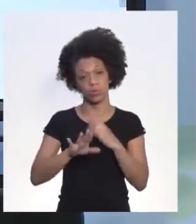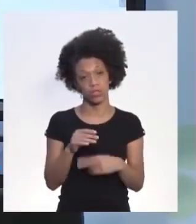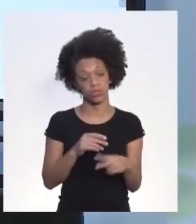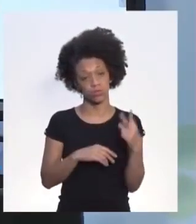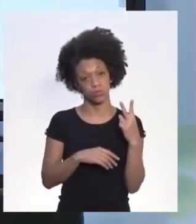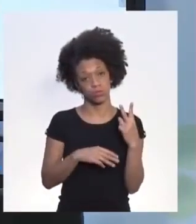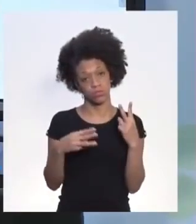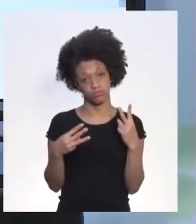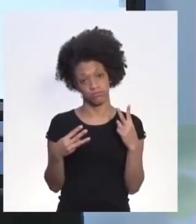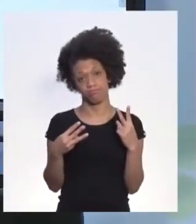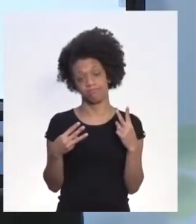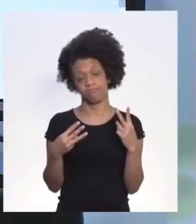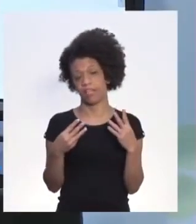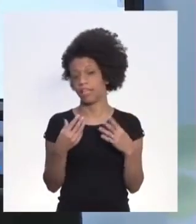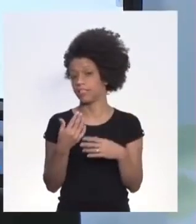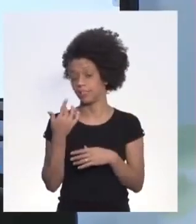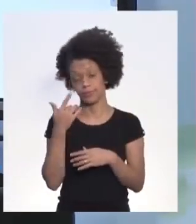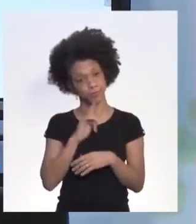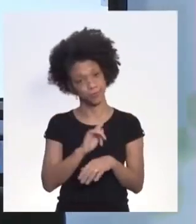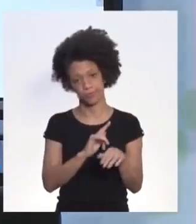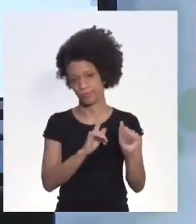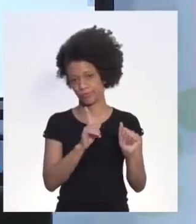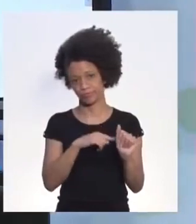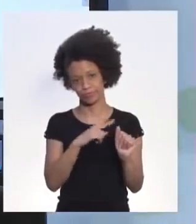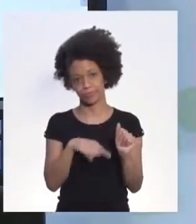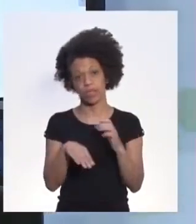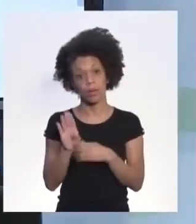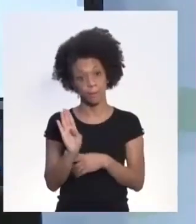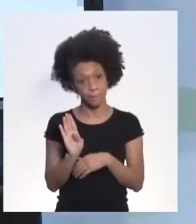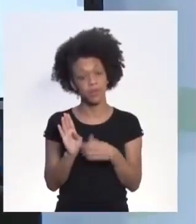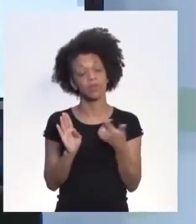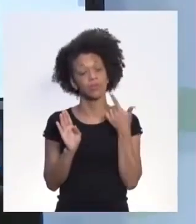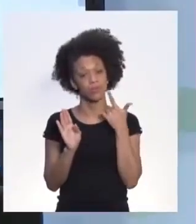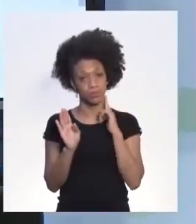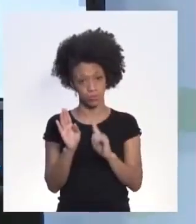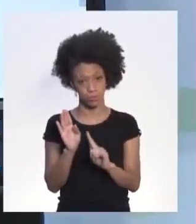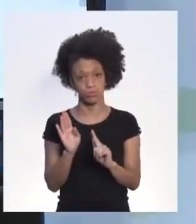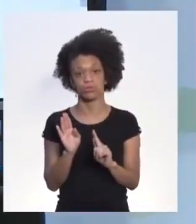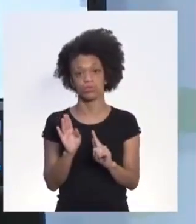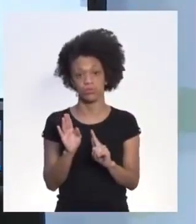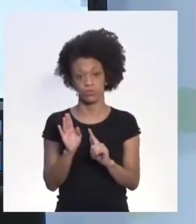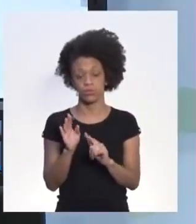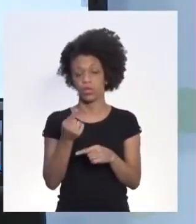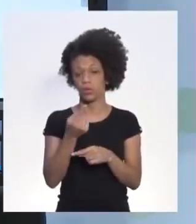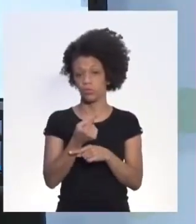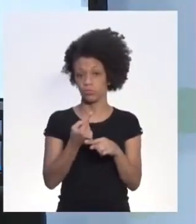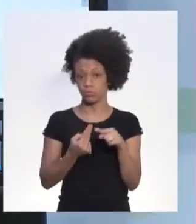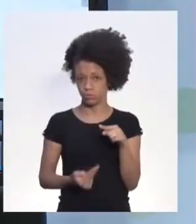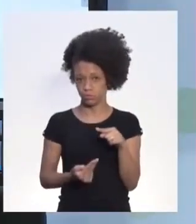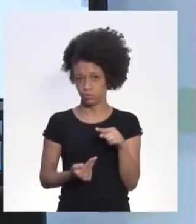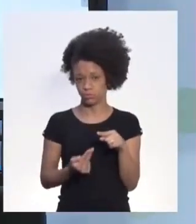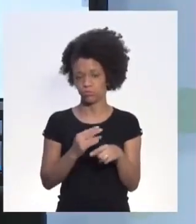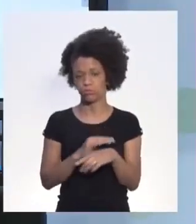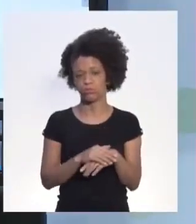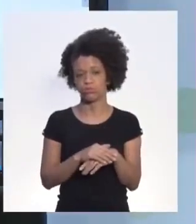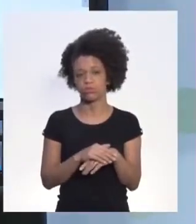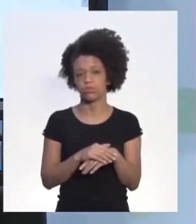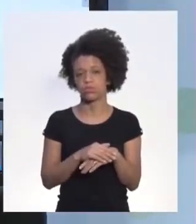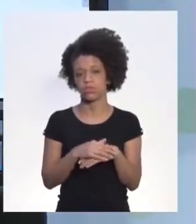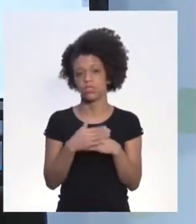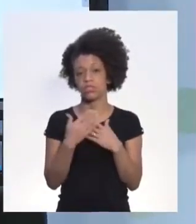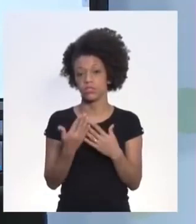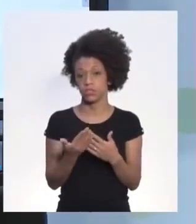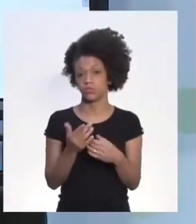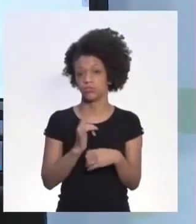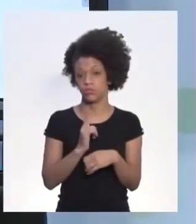cuidado. Então, a A eu não conseguiria. Sim. A B, eu consigo por causa desse valor. O meio, então aqui eu